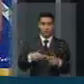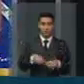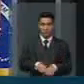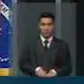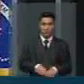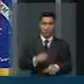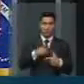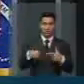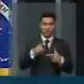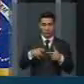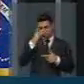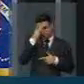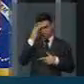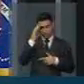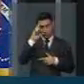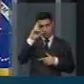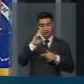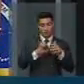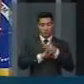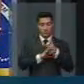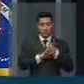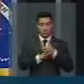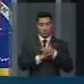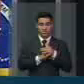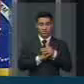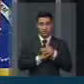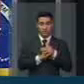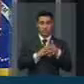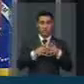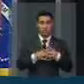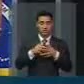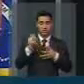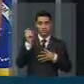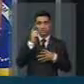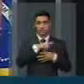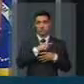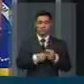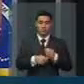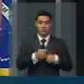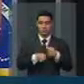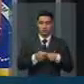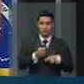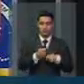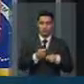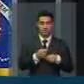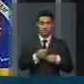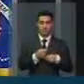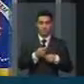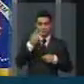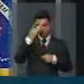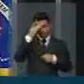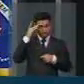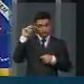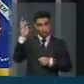com os empresários com dificuldades econômicas, os